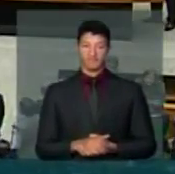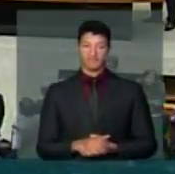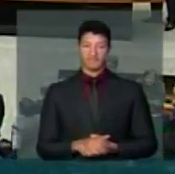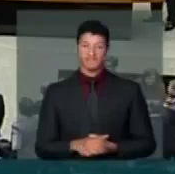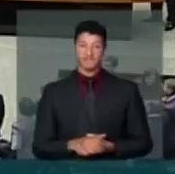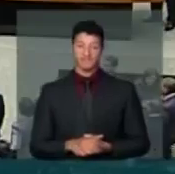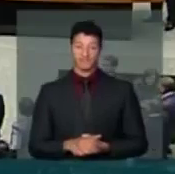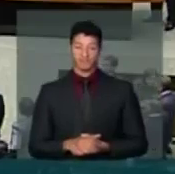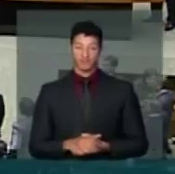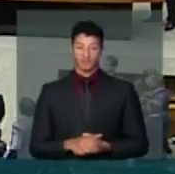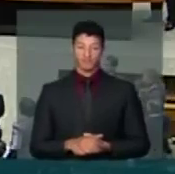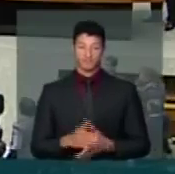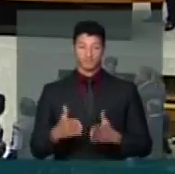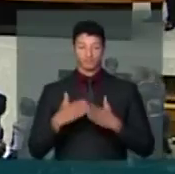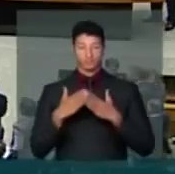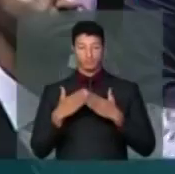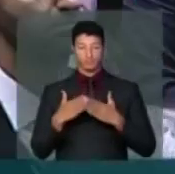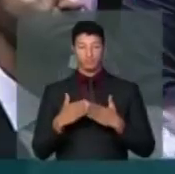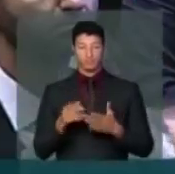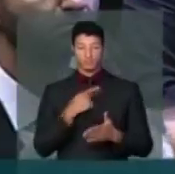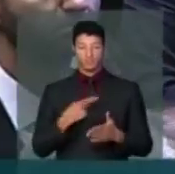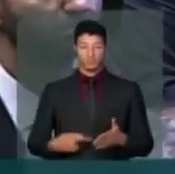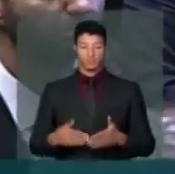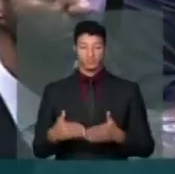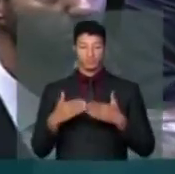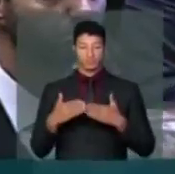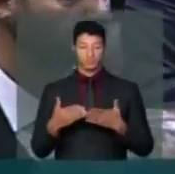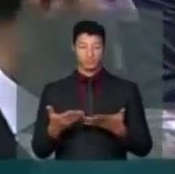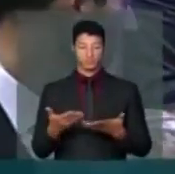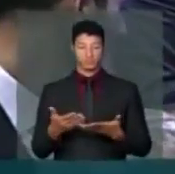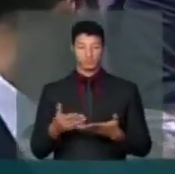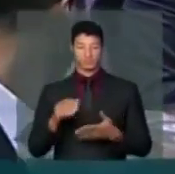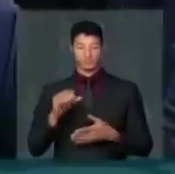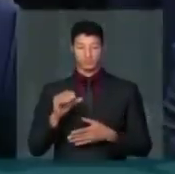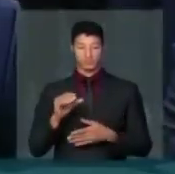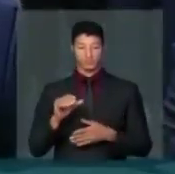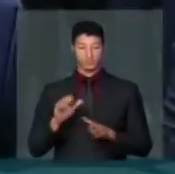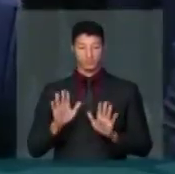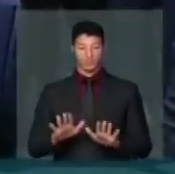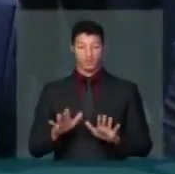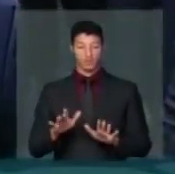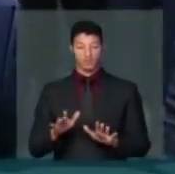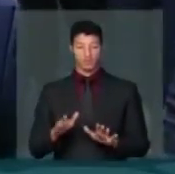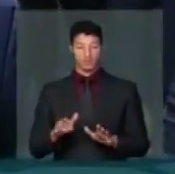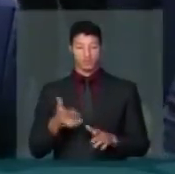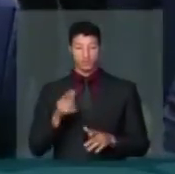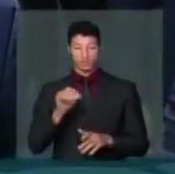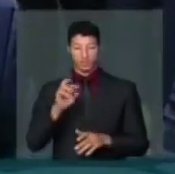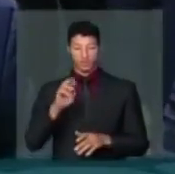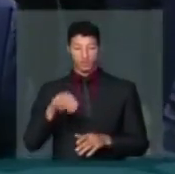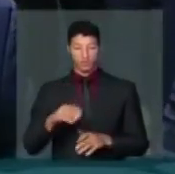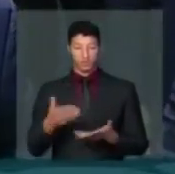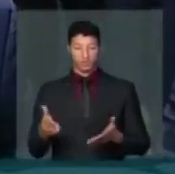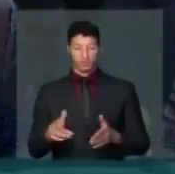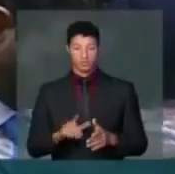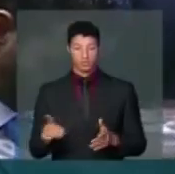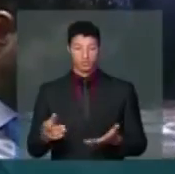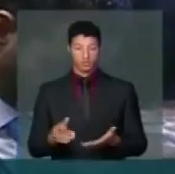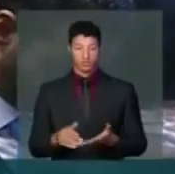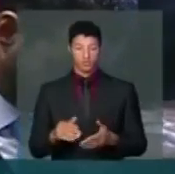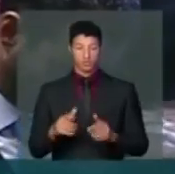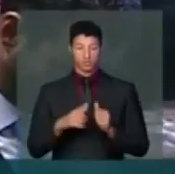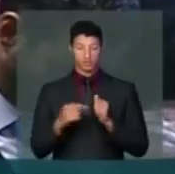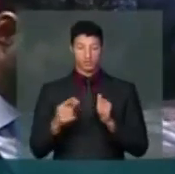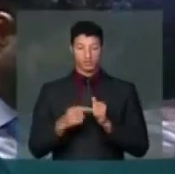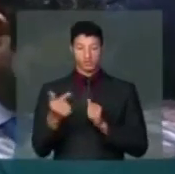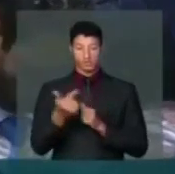Questão de ordem. Por favor. Presidente. Não, por favor, em que sentido? É a questão de ordem, calma. Não cabe questão de ordem. Artigo 221. Não